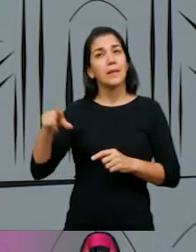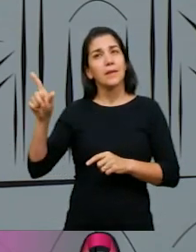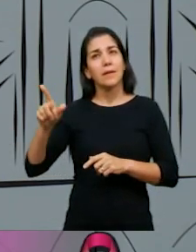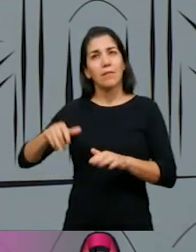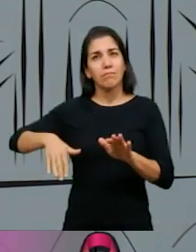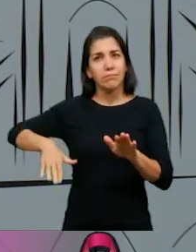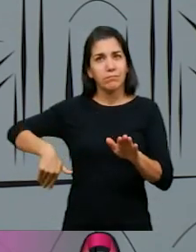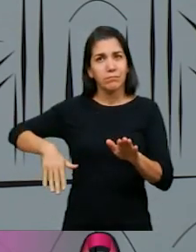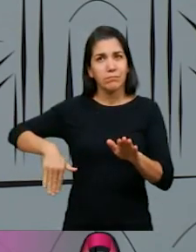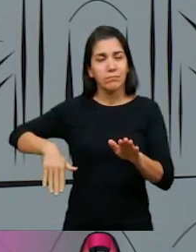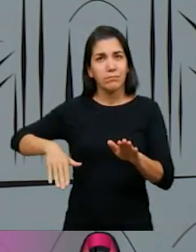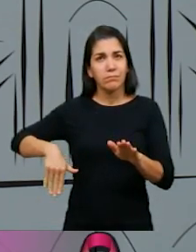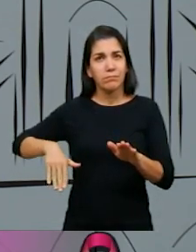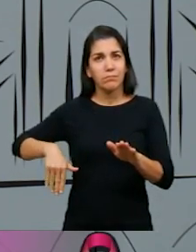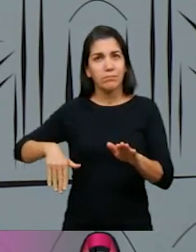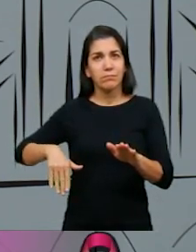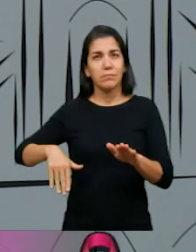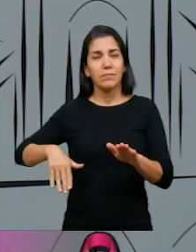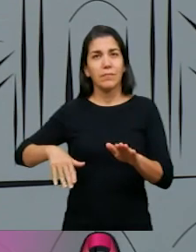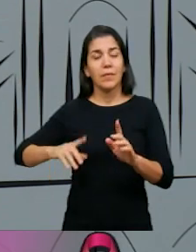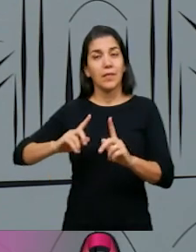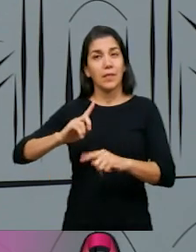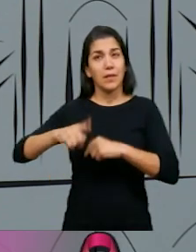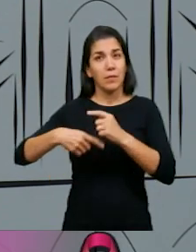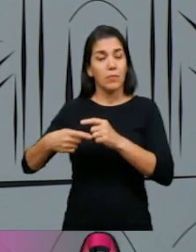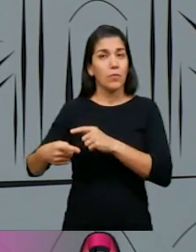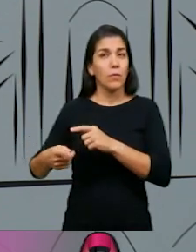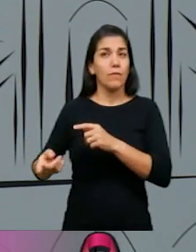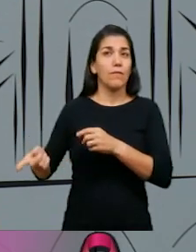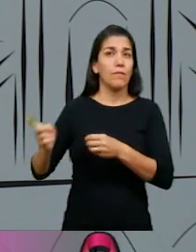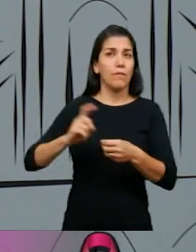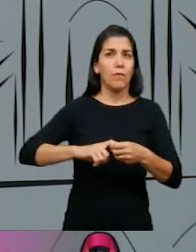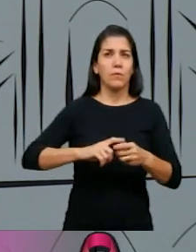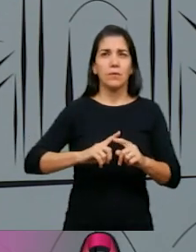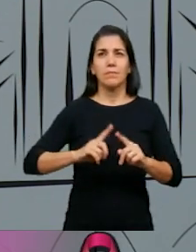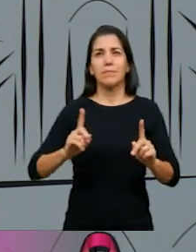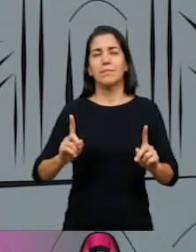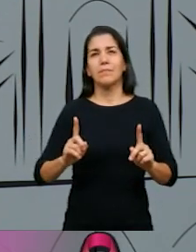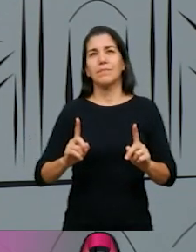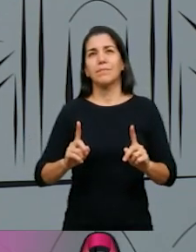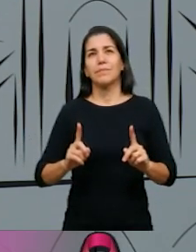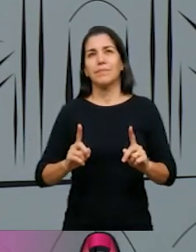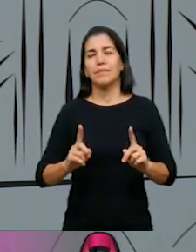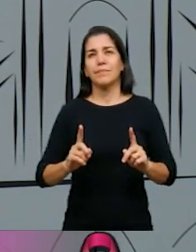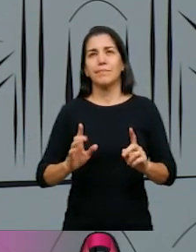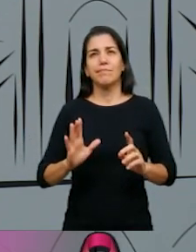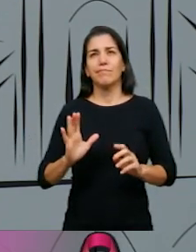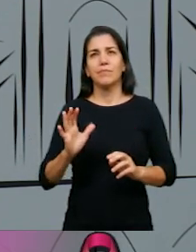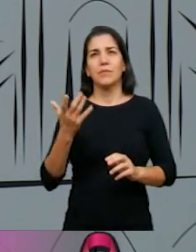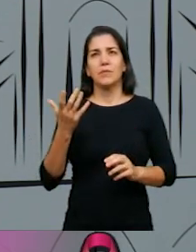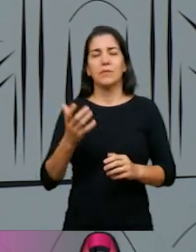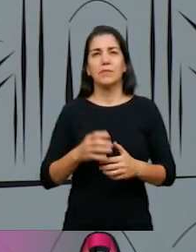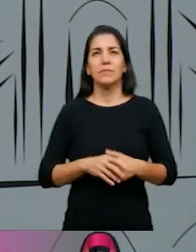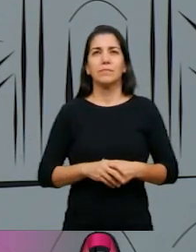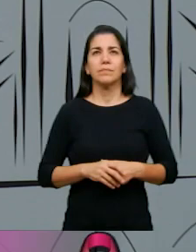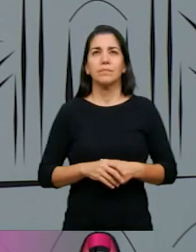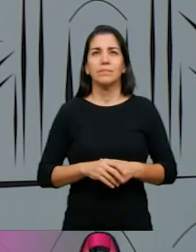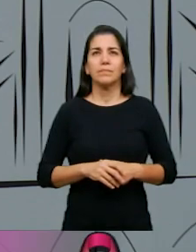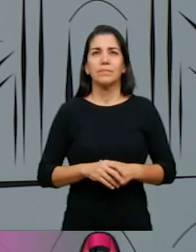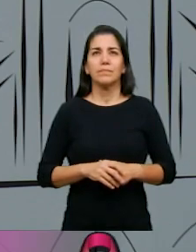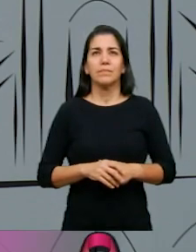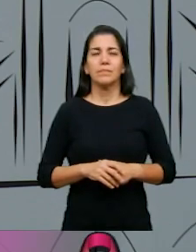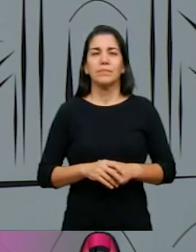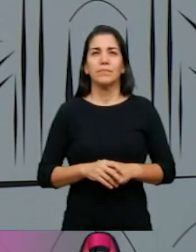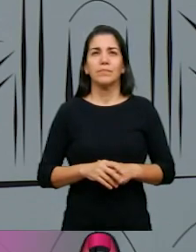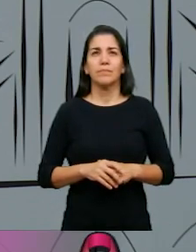outra, um pouco menor. Mas isso não aconteceu. Nós levamos essa demanda e tive a satisfação de, quando